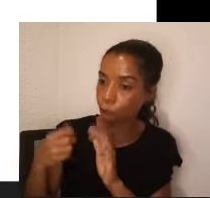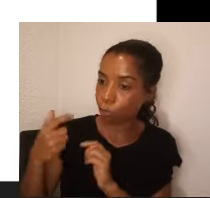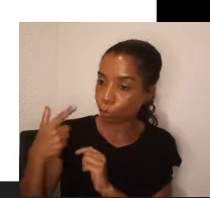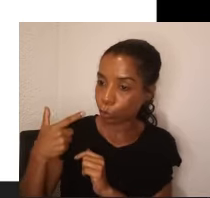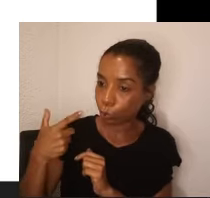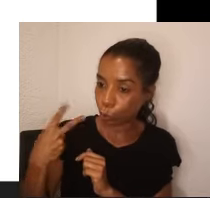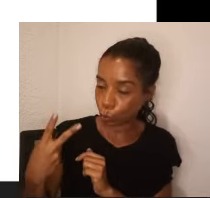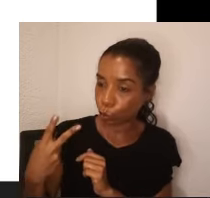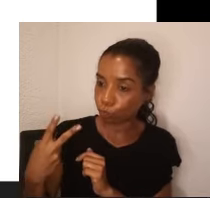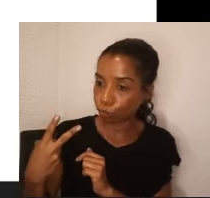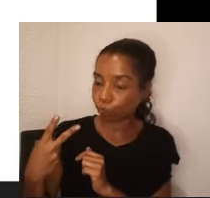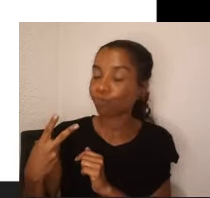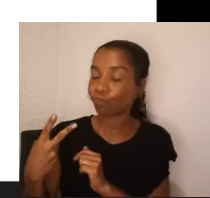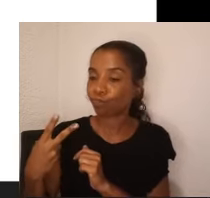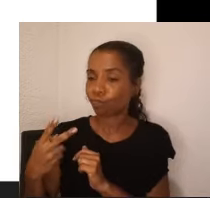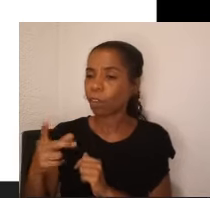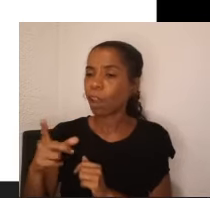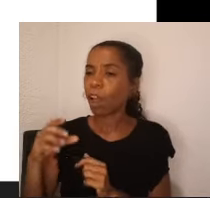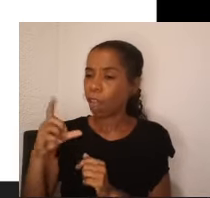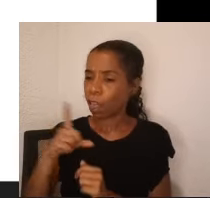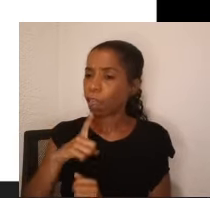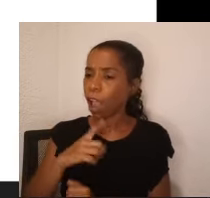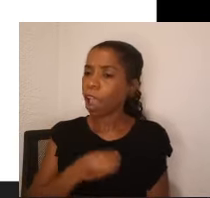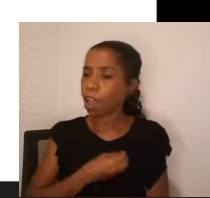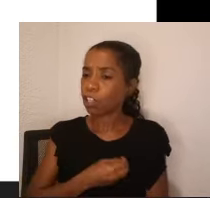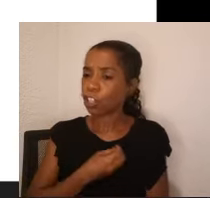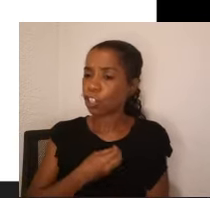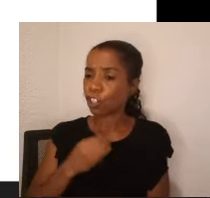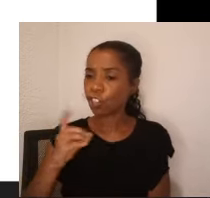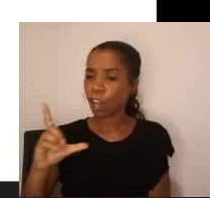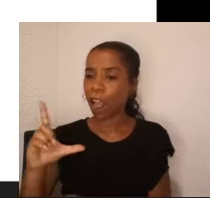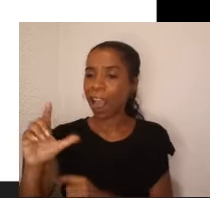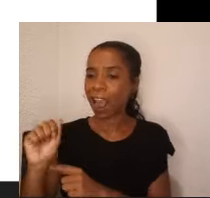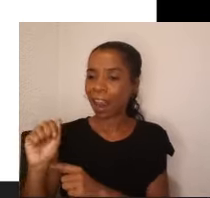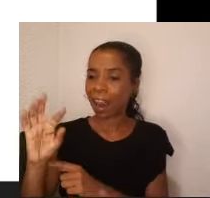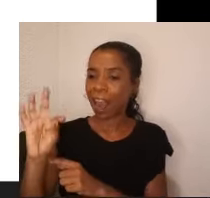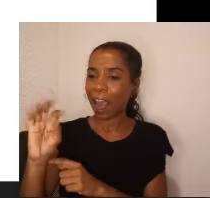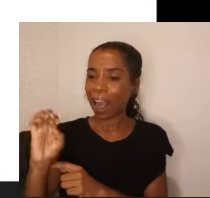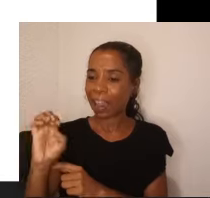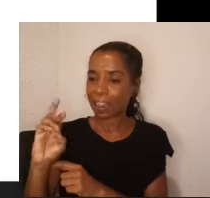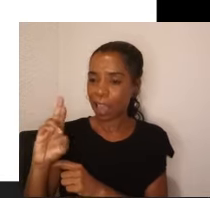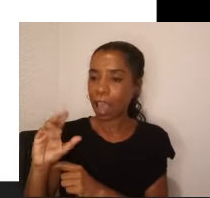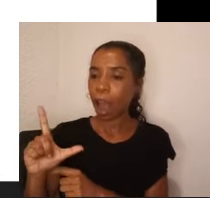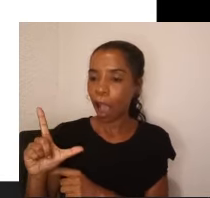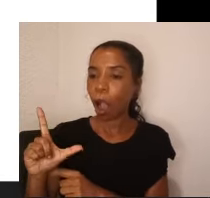existem e são iguais. Então, a gente conclui que o limite